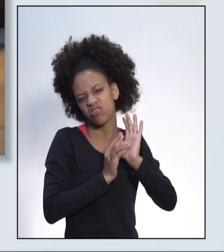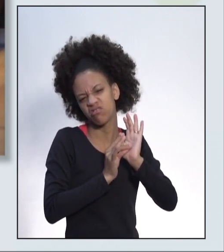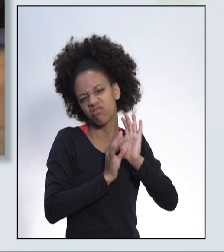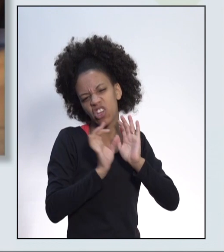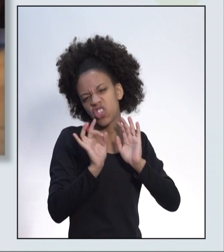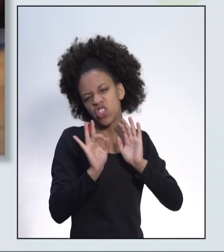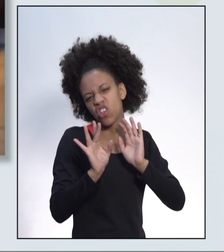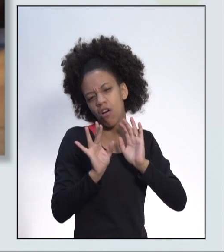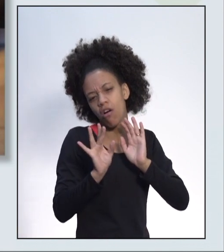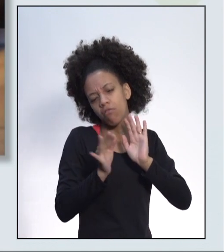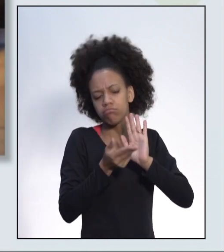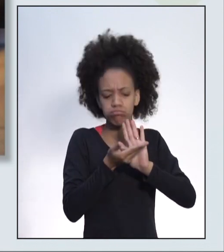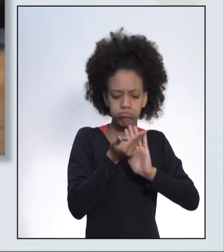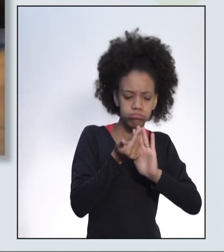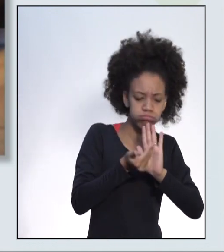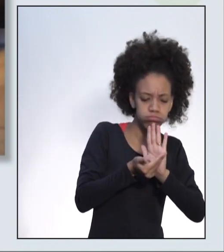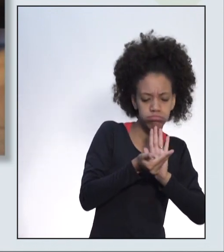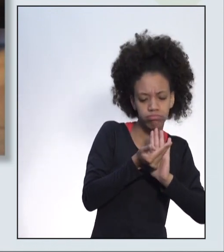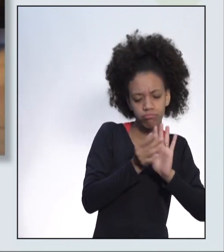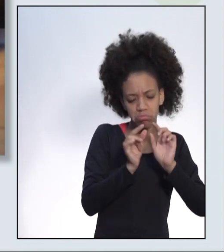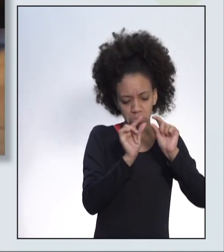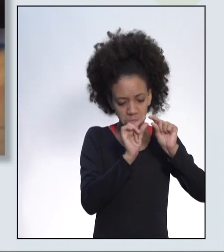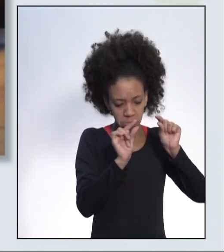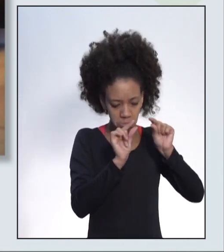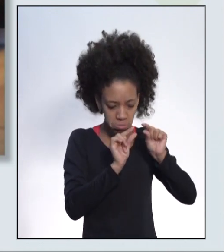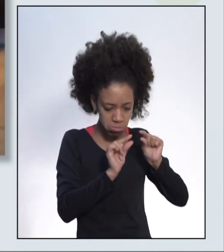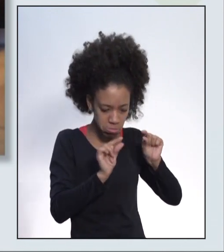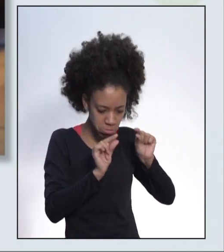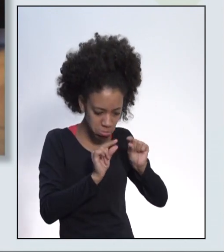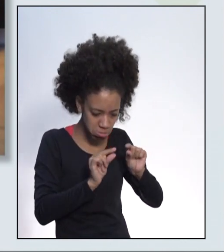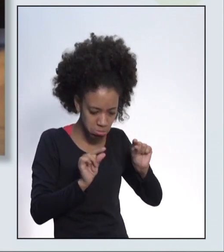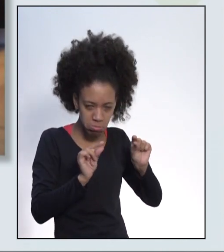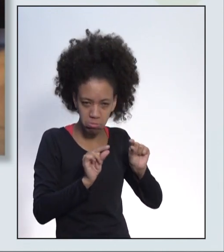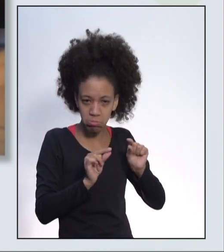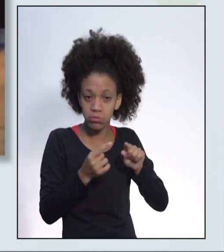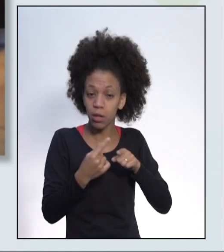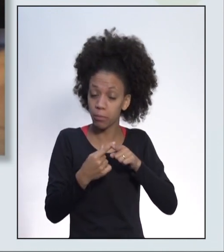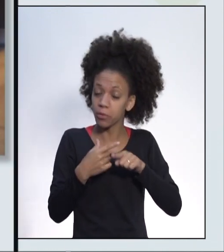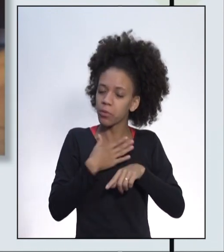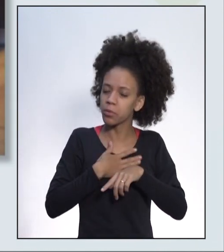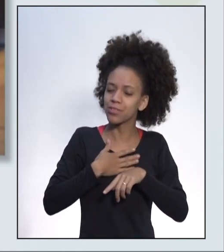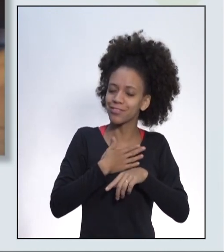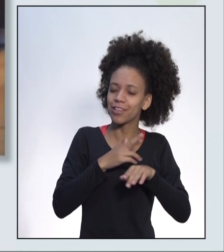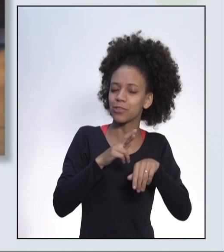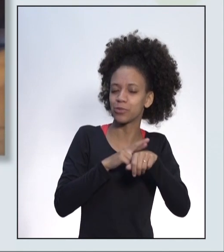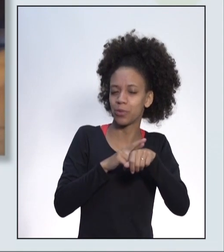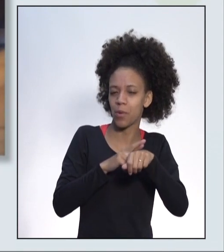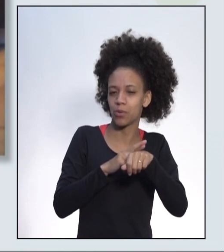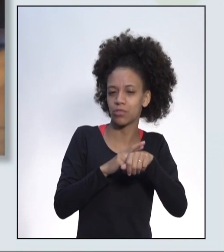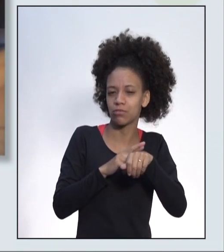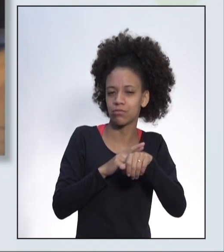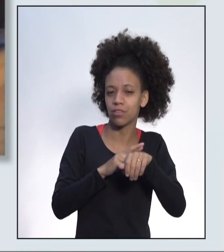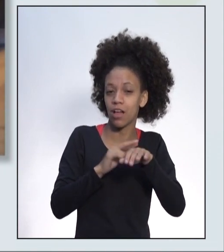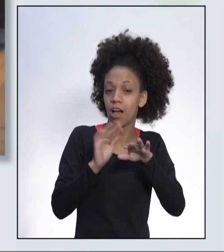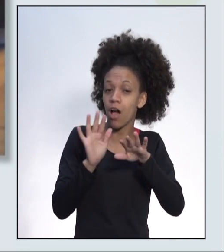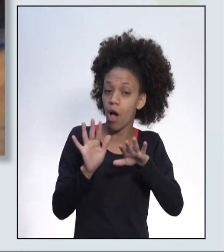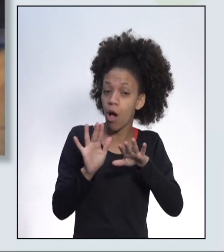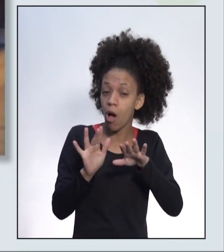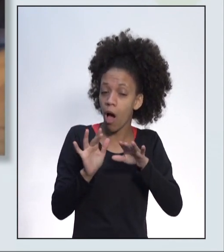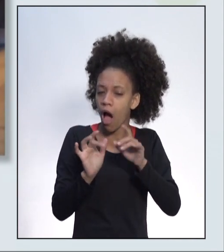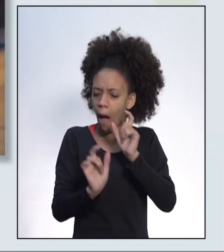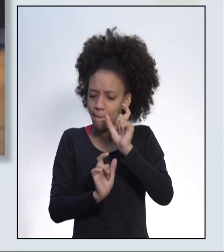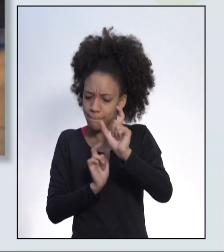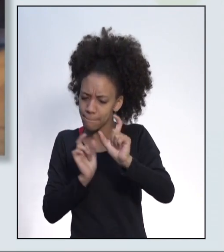fazer uns tracinhos aqui na minha persiana, porque eu gostei desse roxo. Eu já vou colocar algumas palavras aqui